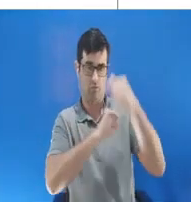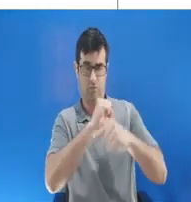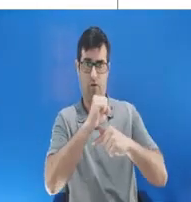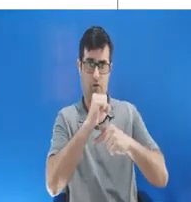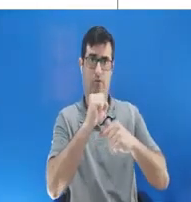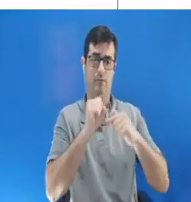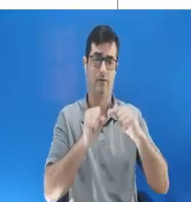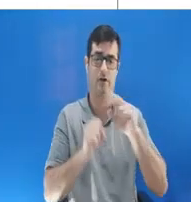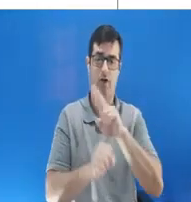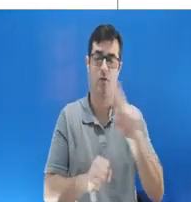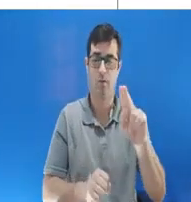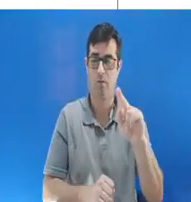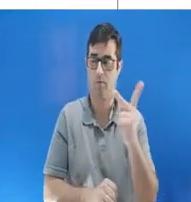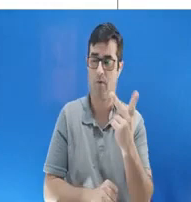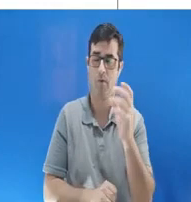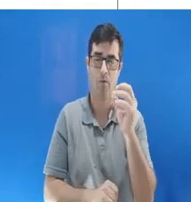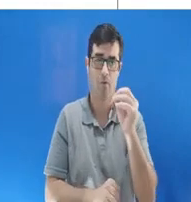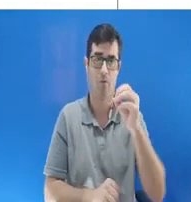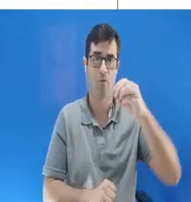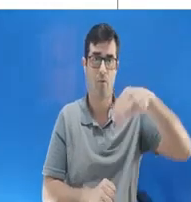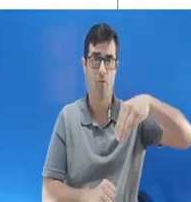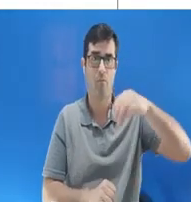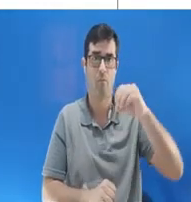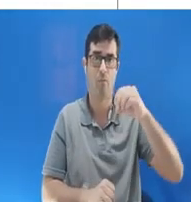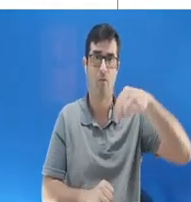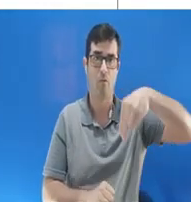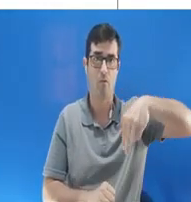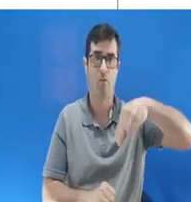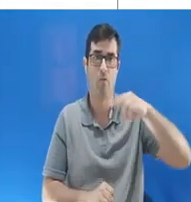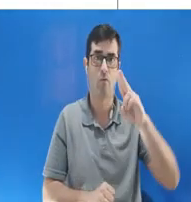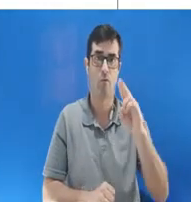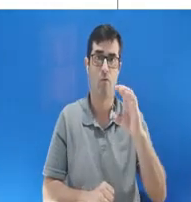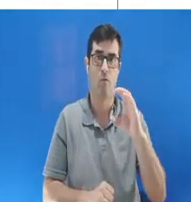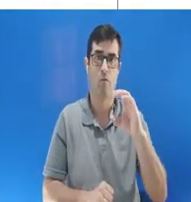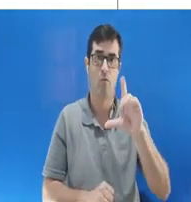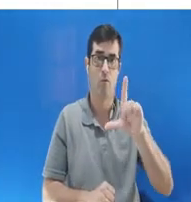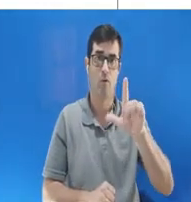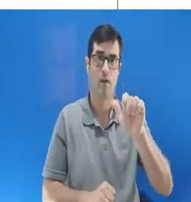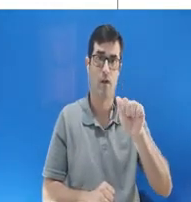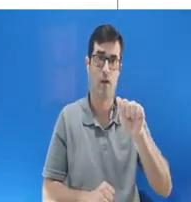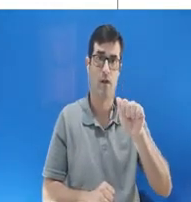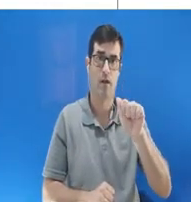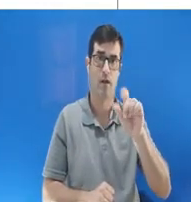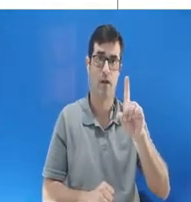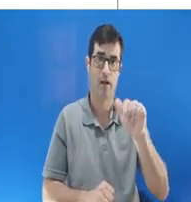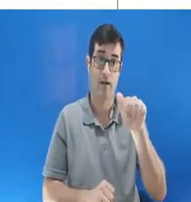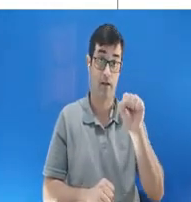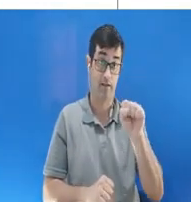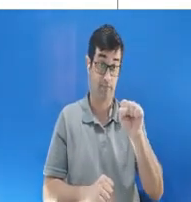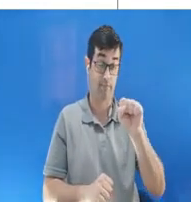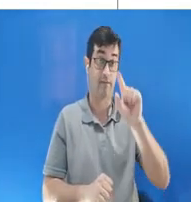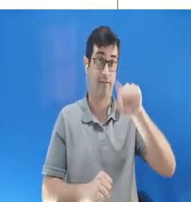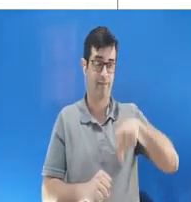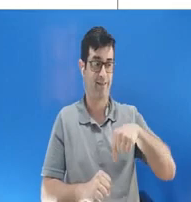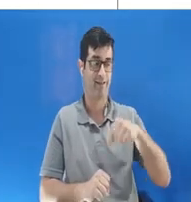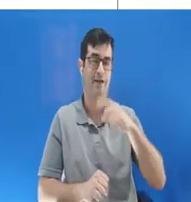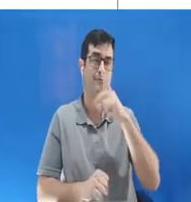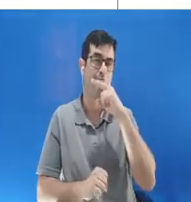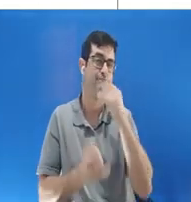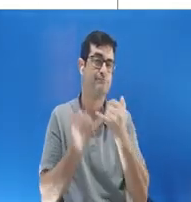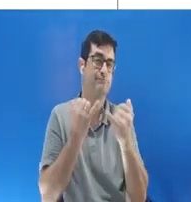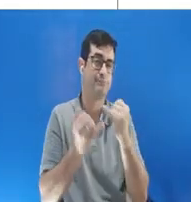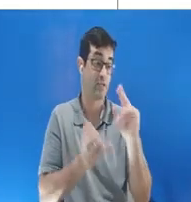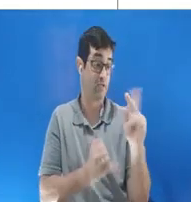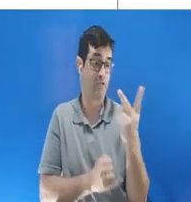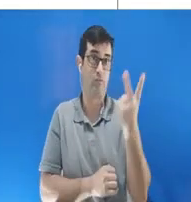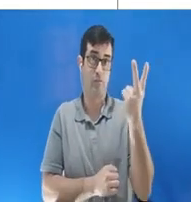diatômicas homonucleadas. O que quer dizer isso? É formado por uma molécula como o H2, que são dois átomos, e